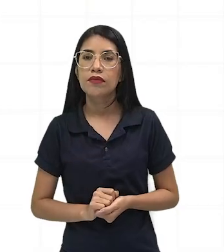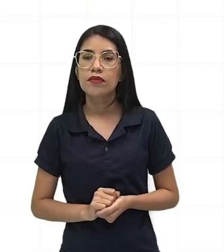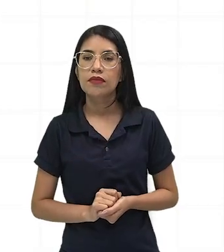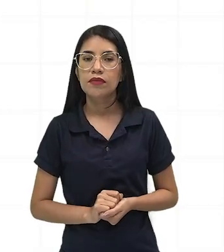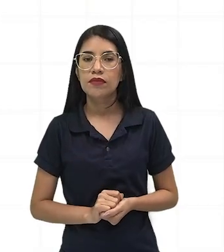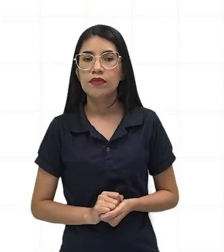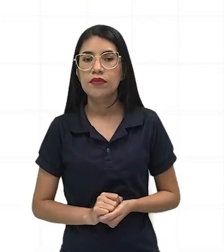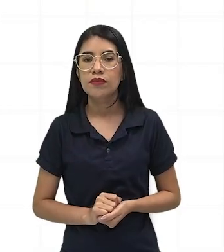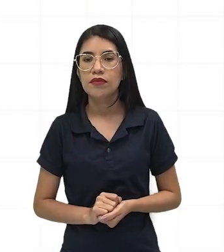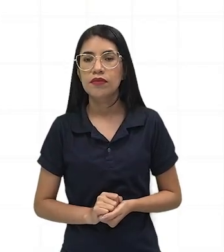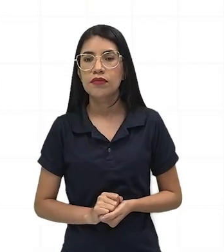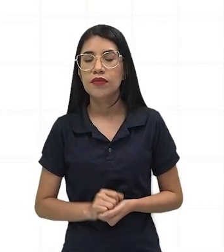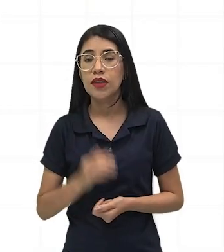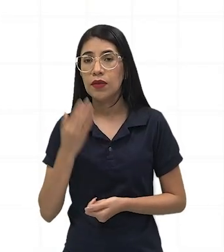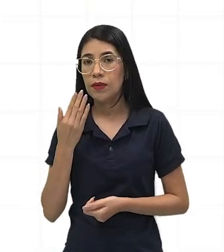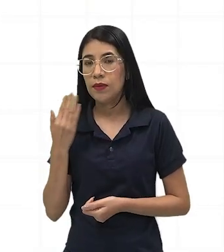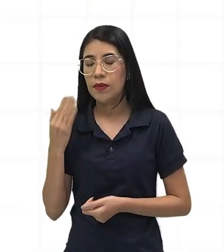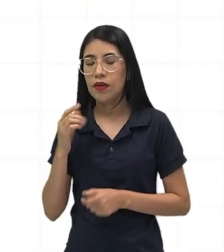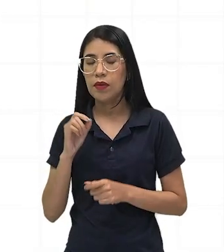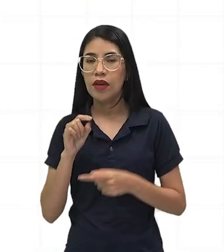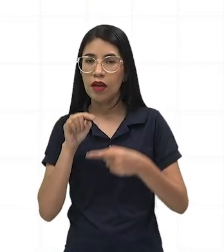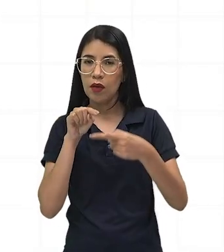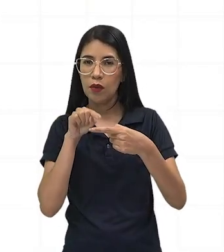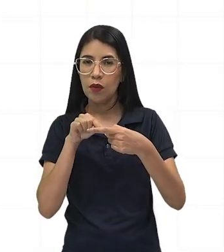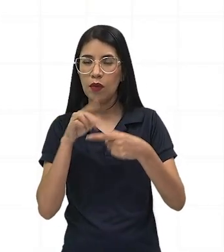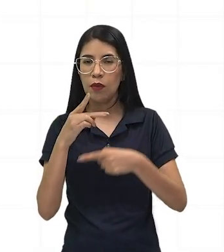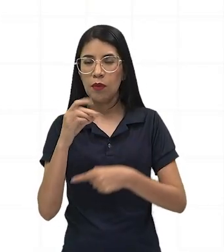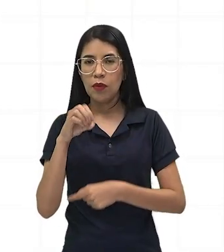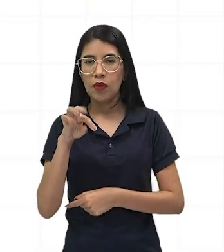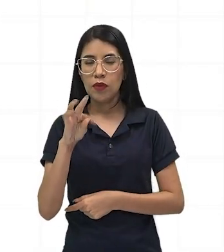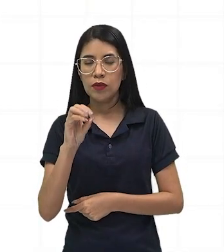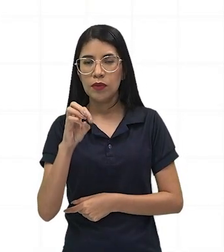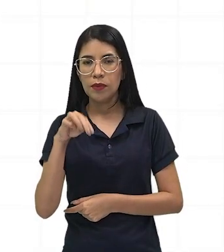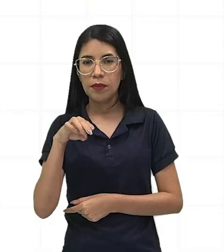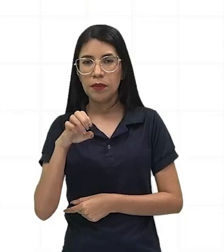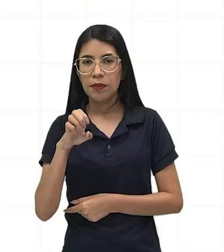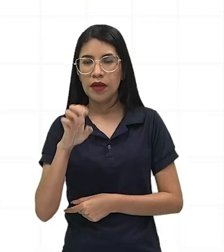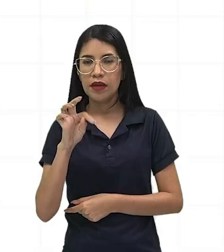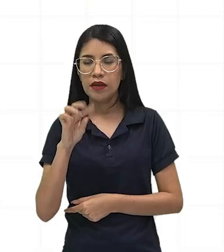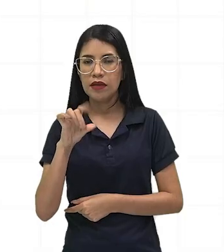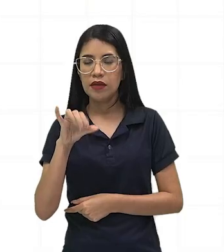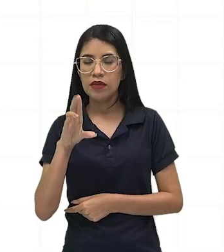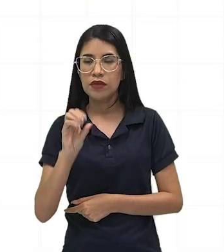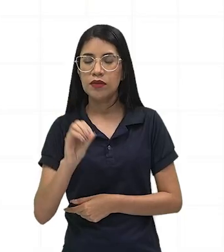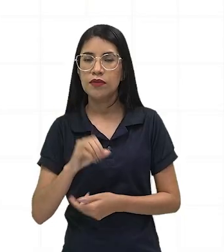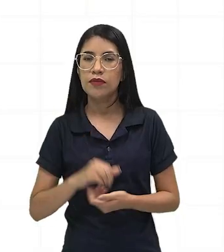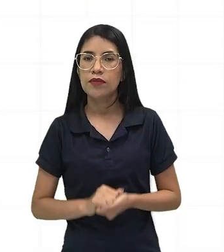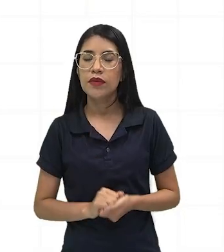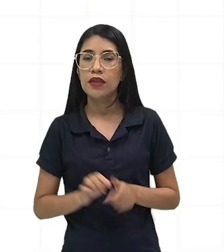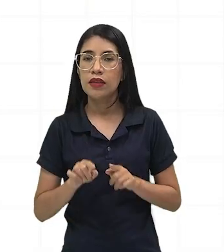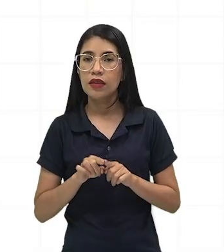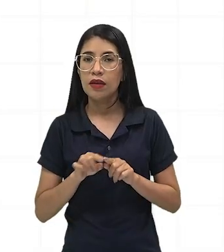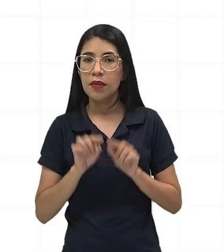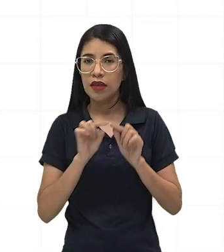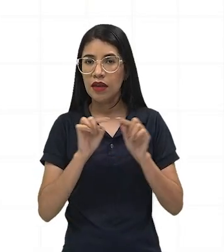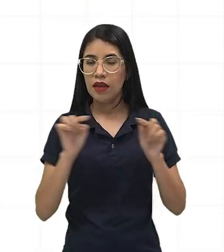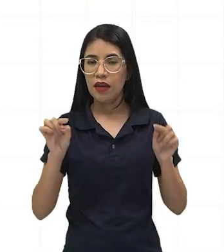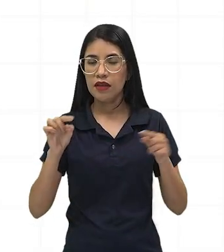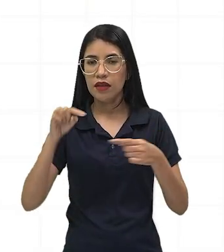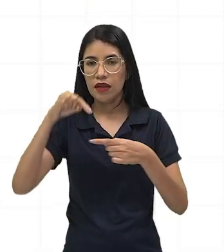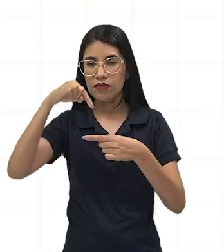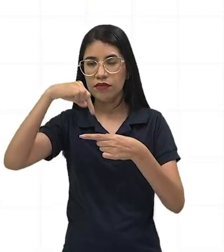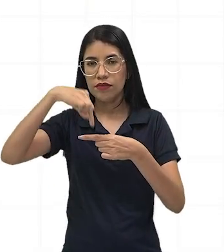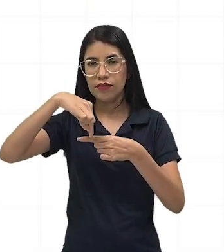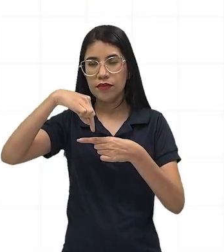Então, aqui é exatamente o meu ponto médio do meu segmento, e eu sei que aqui a minha reta está